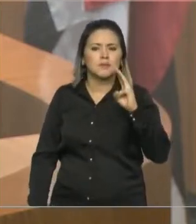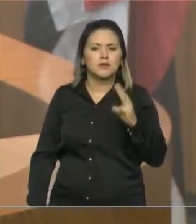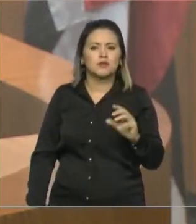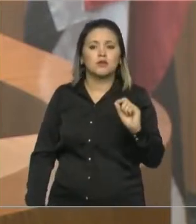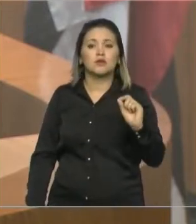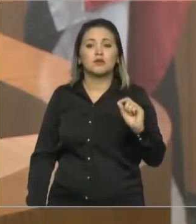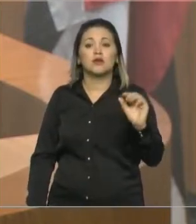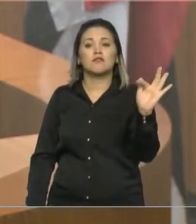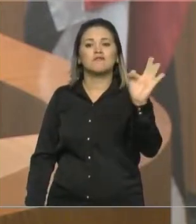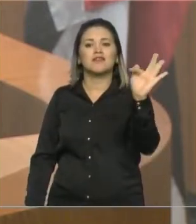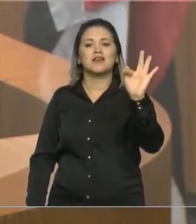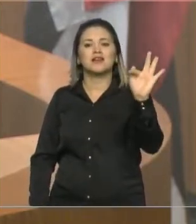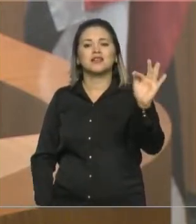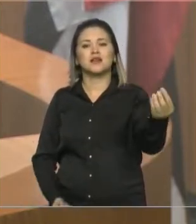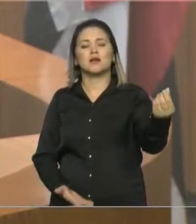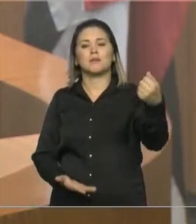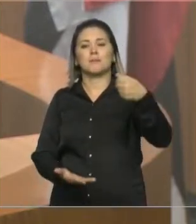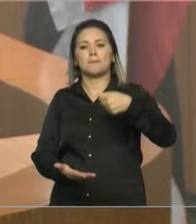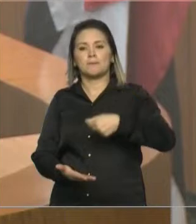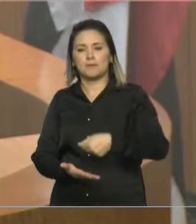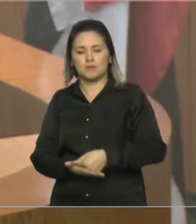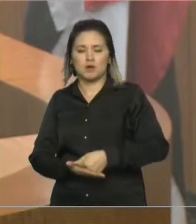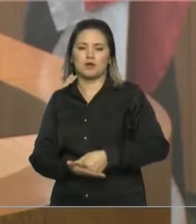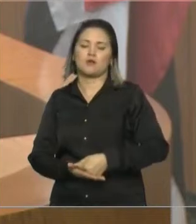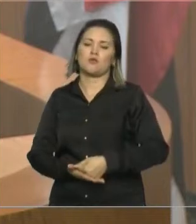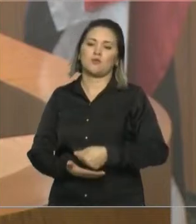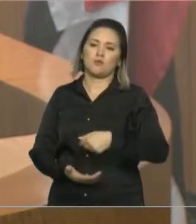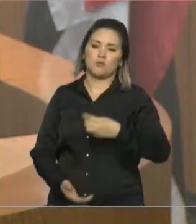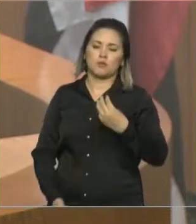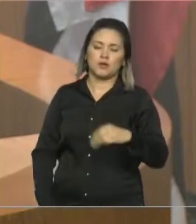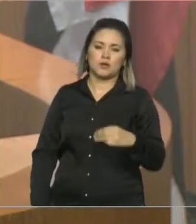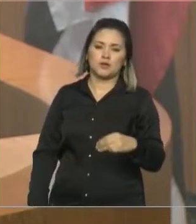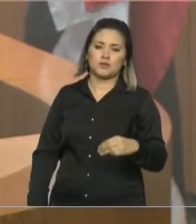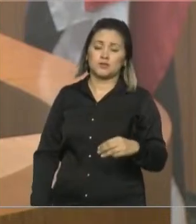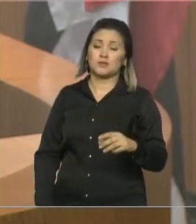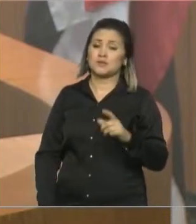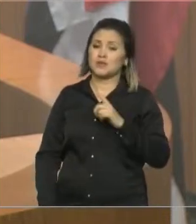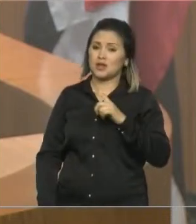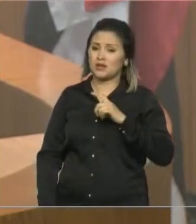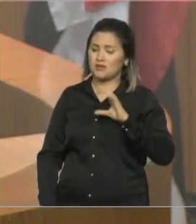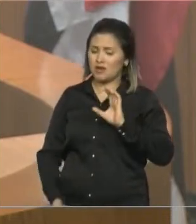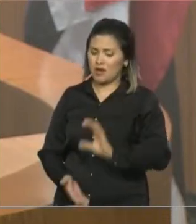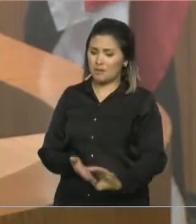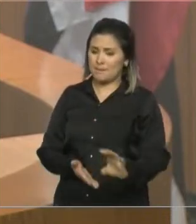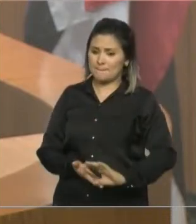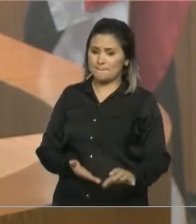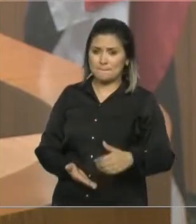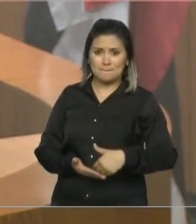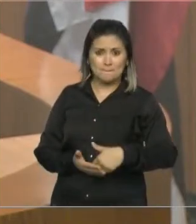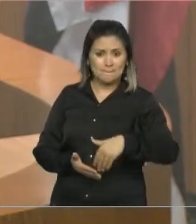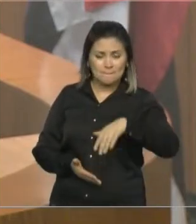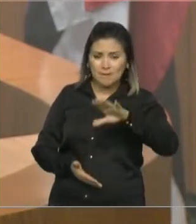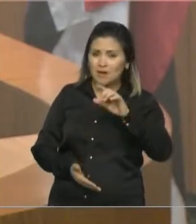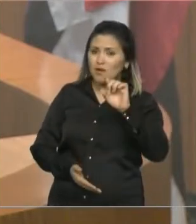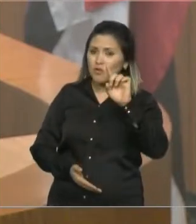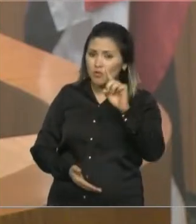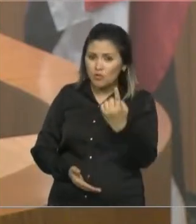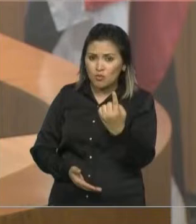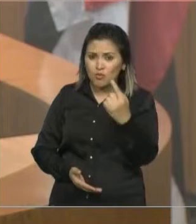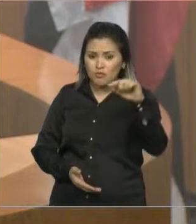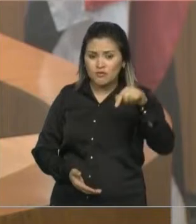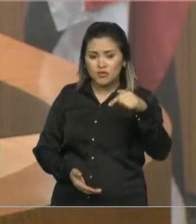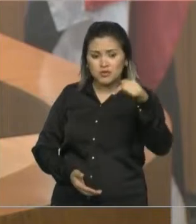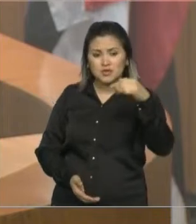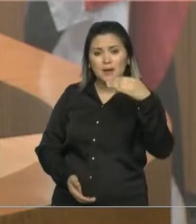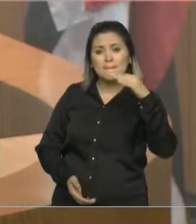federal. Portanto, teve um investimento de mais de 1,7 bi. O Estado do Maranhão está segurando um sistema de saúde praticamente sozinho,